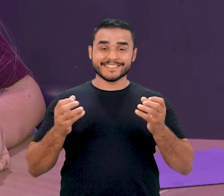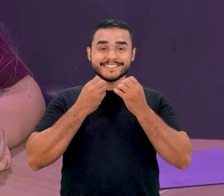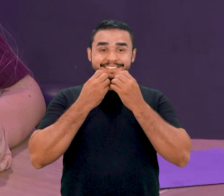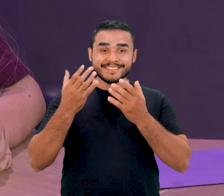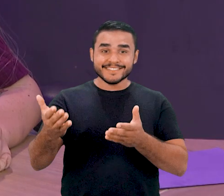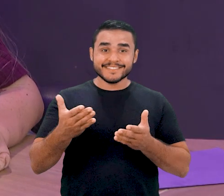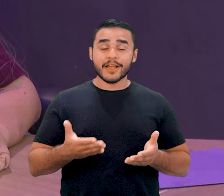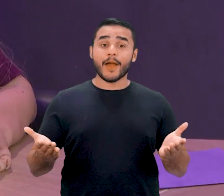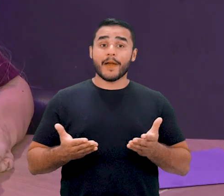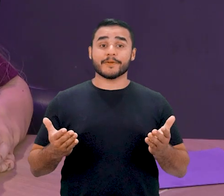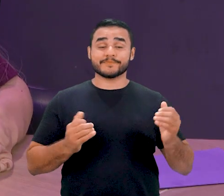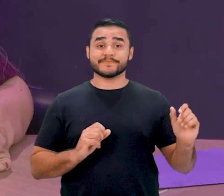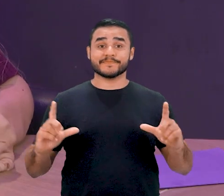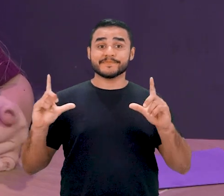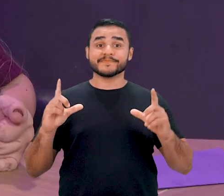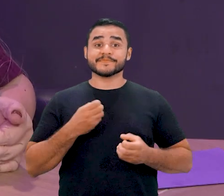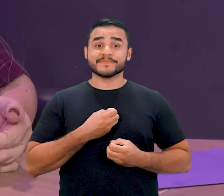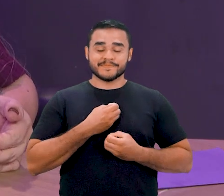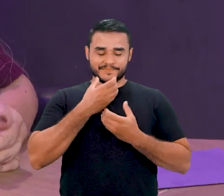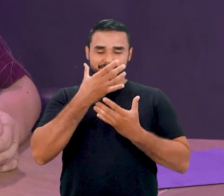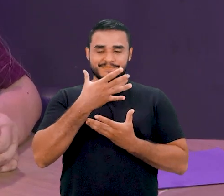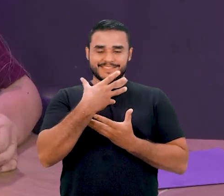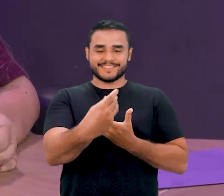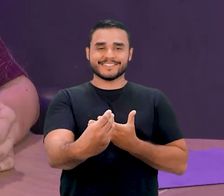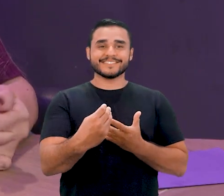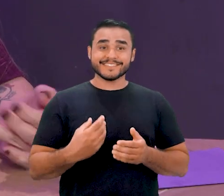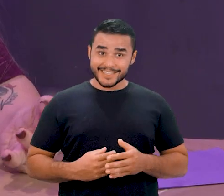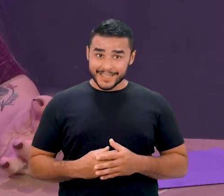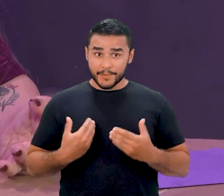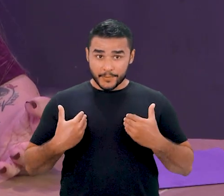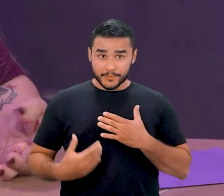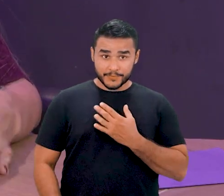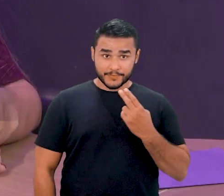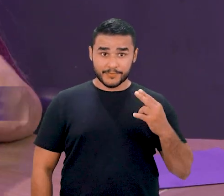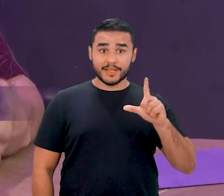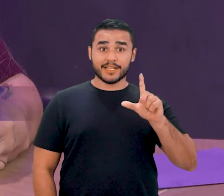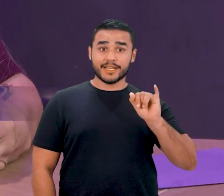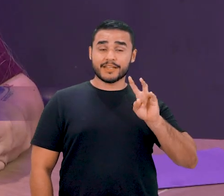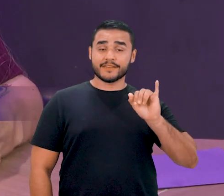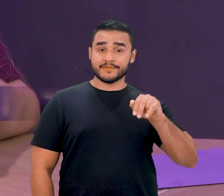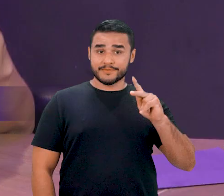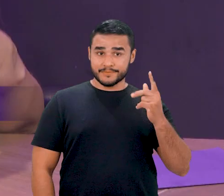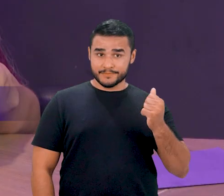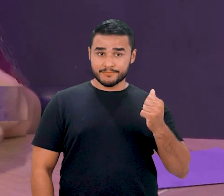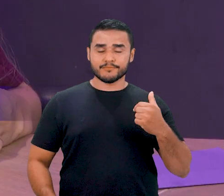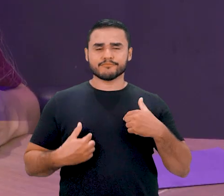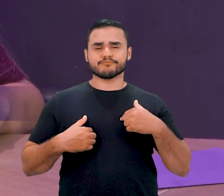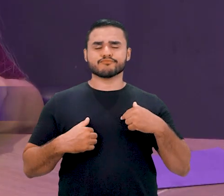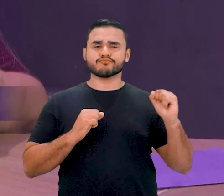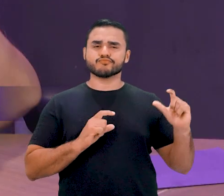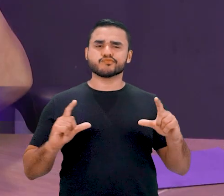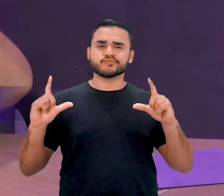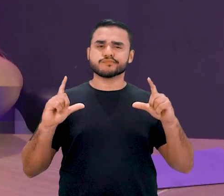Seja muito bem-vindo a mais um episódio do nosso podcast Pode Inspirar. Eu sou a Livinha Vasconcelos e a cada episódio trago convidados